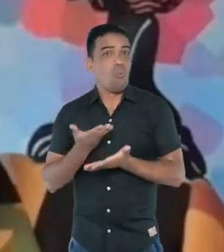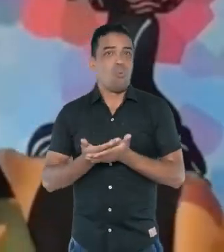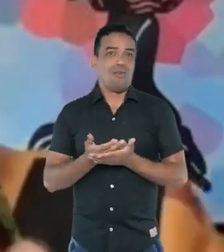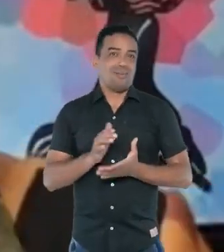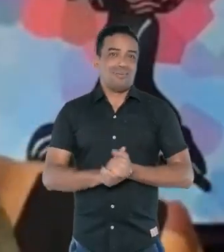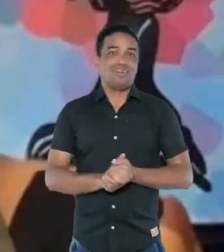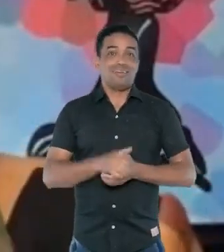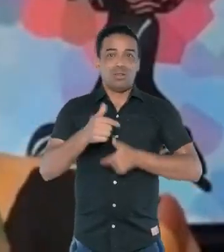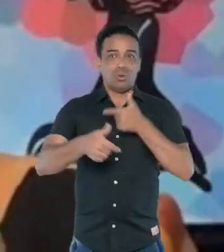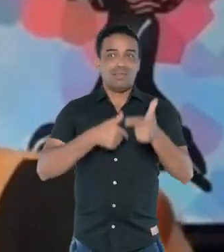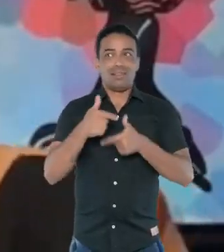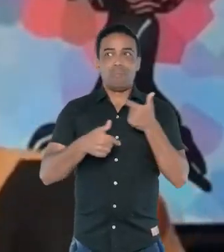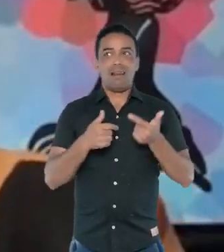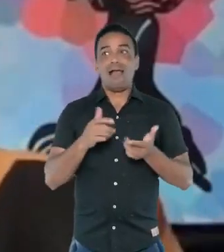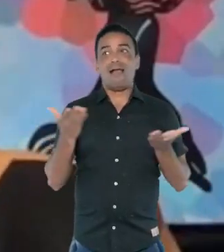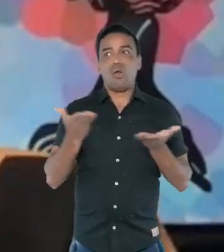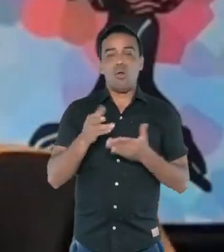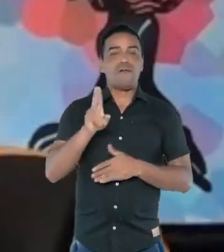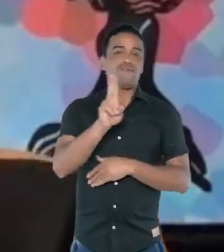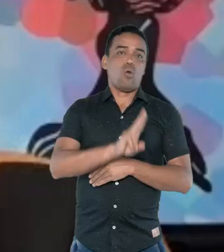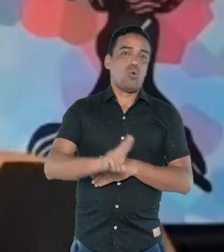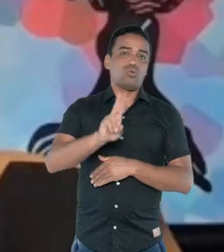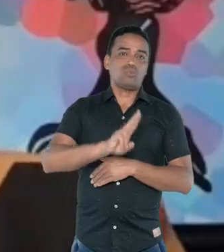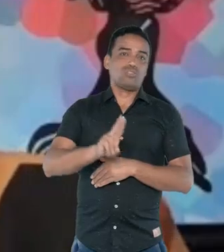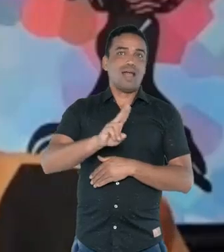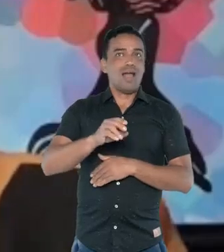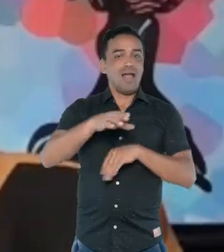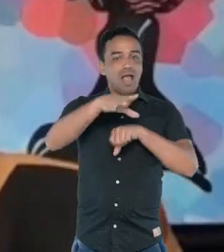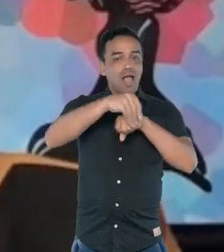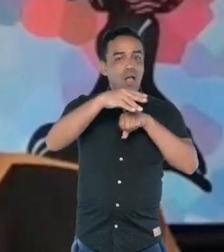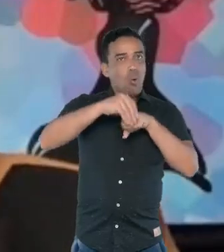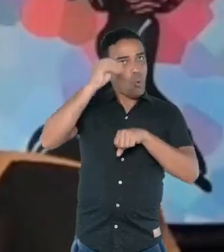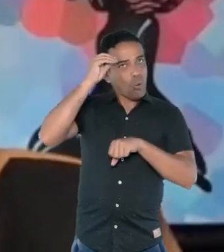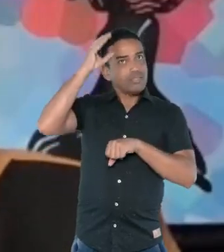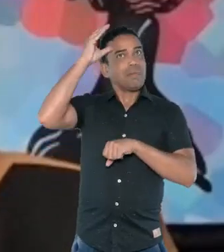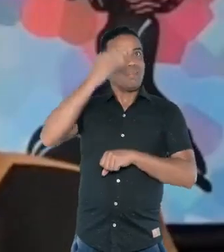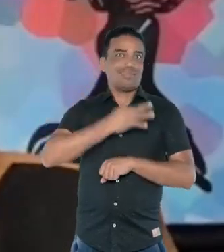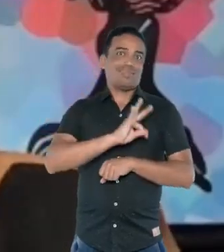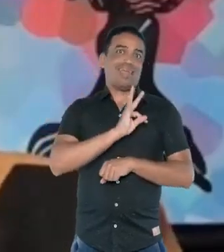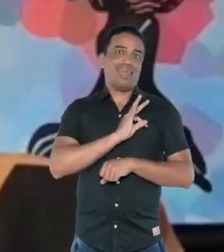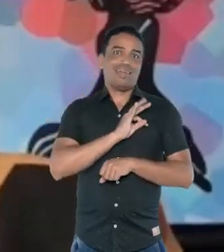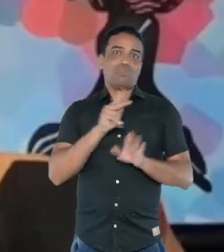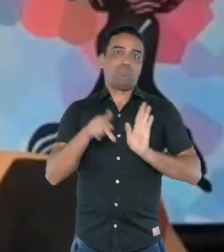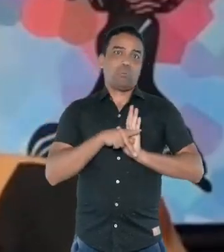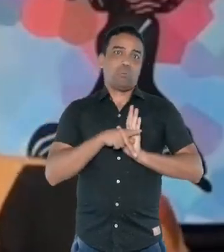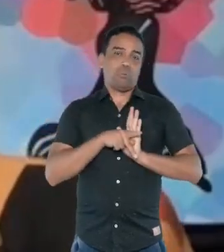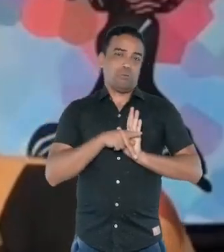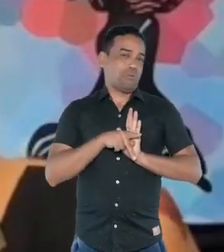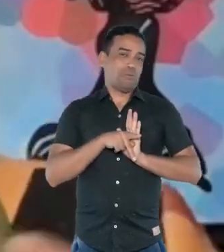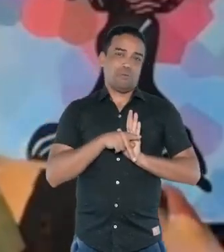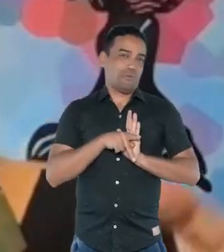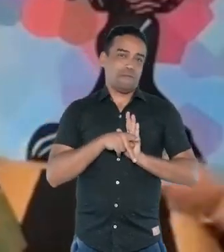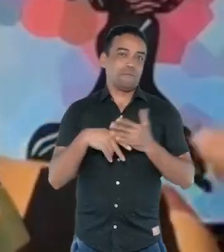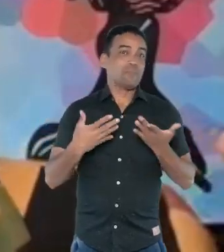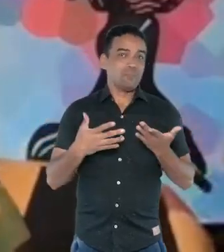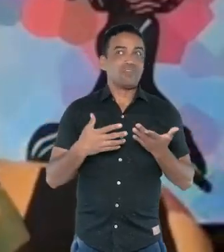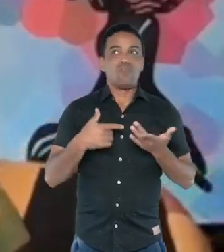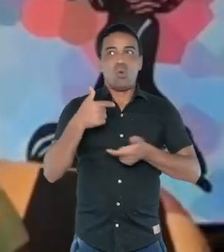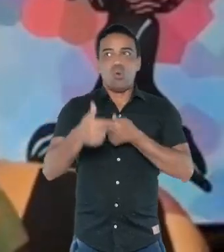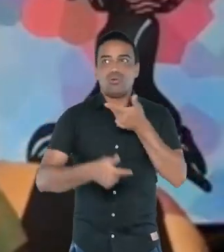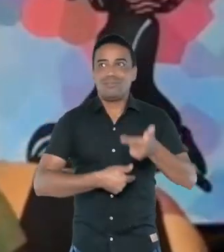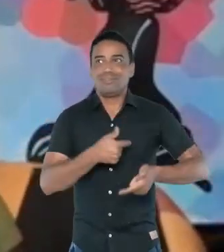trabalhar naquelas caixinhas. Agora eu vou usar um conhecimento técnico específico, né? Eu vou